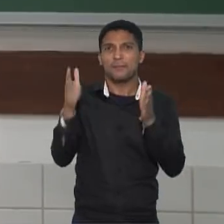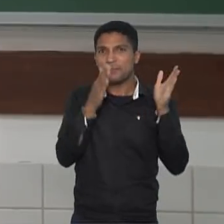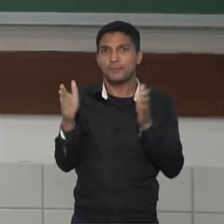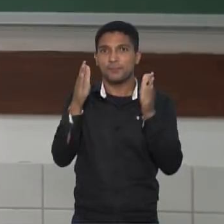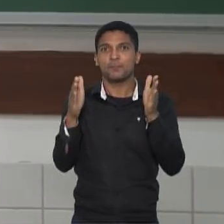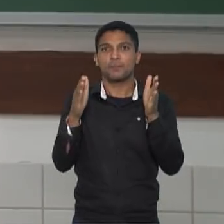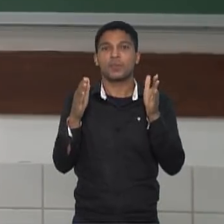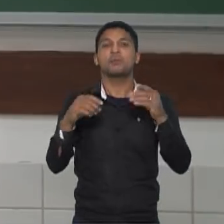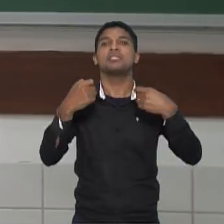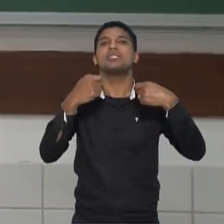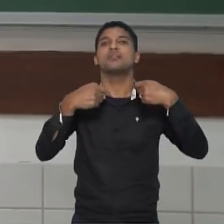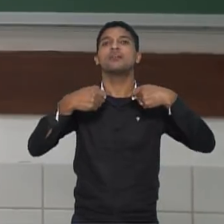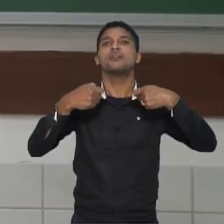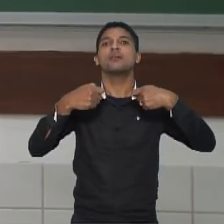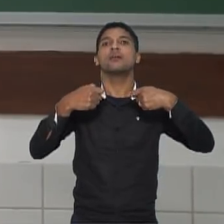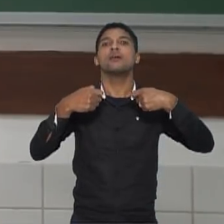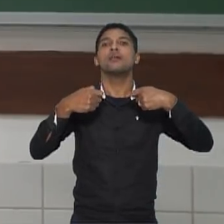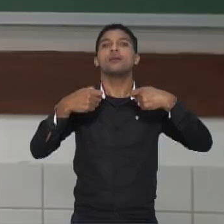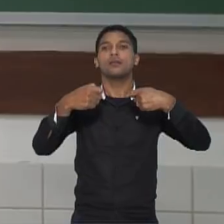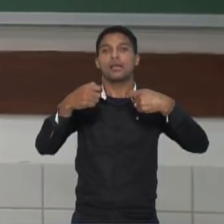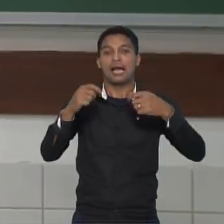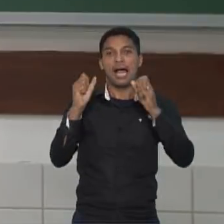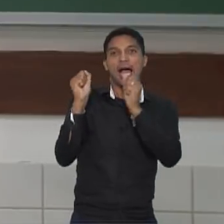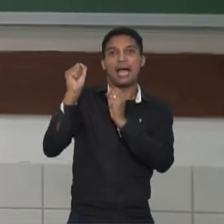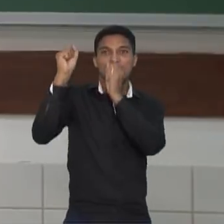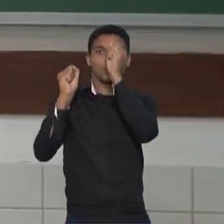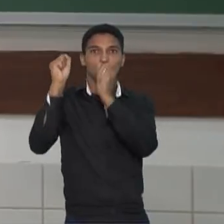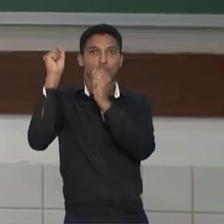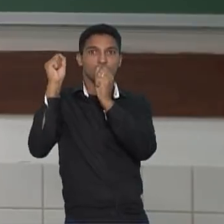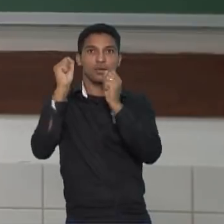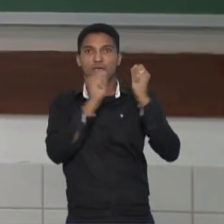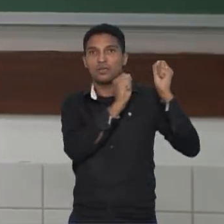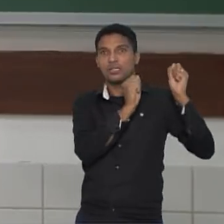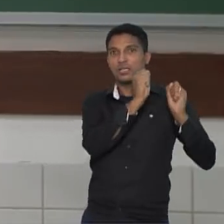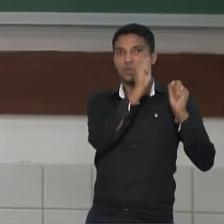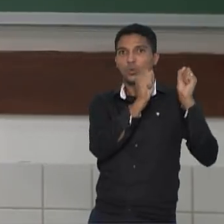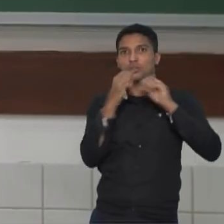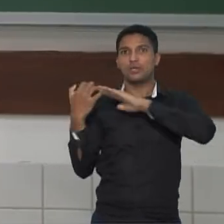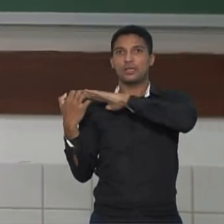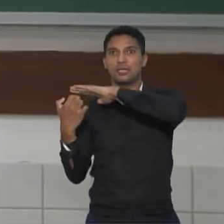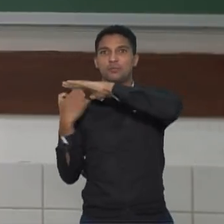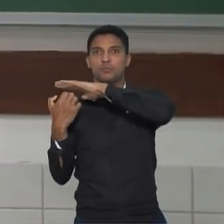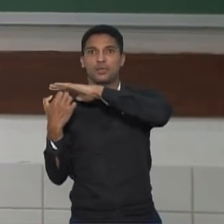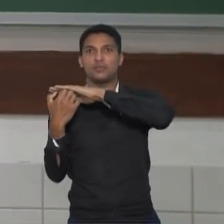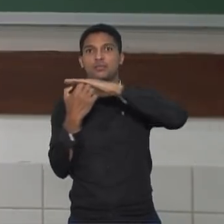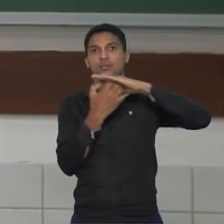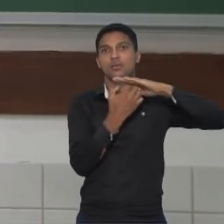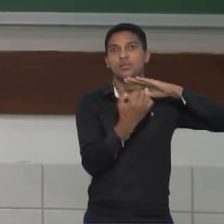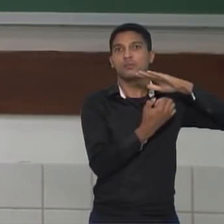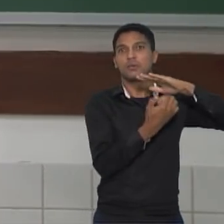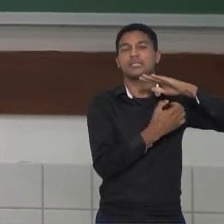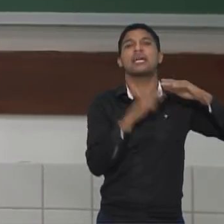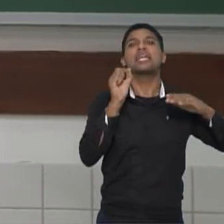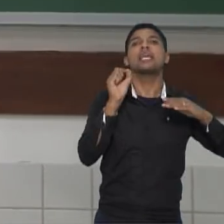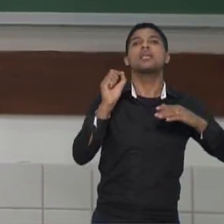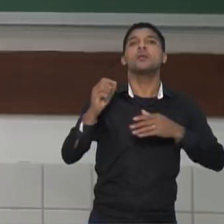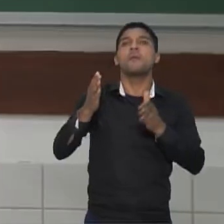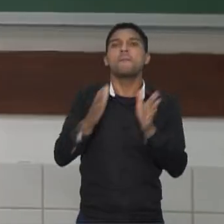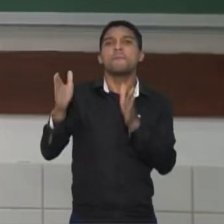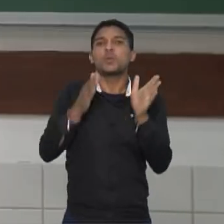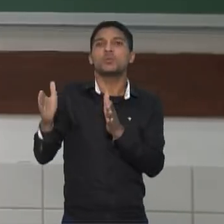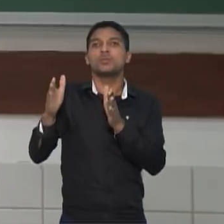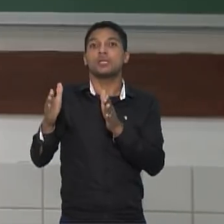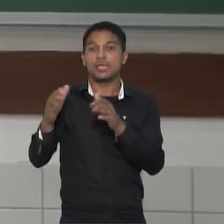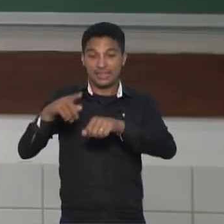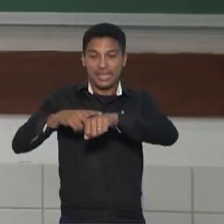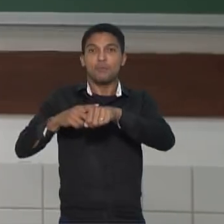para a competitividade, né? Então as indústrias vão competir, quem que vai produzir mais, quem que vai produzir o melhor produto em menor tempo e